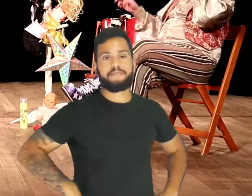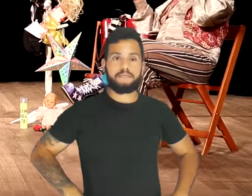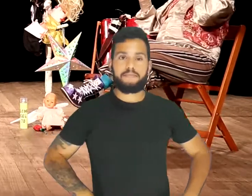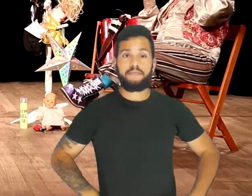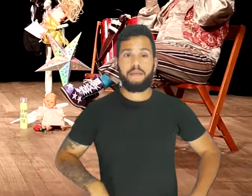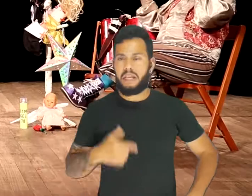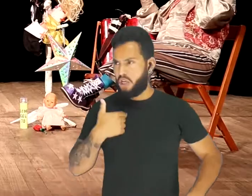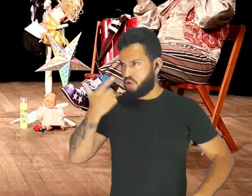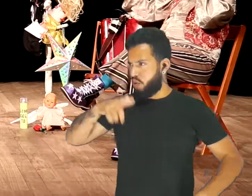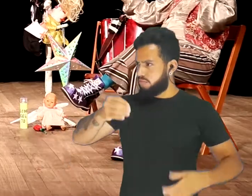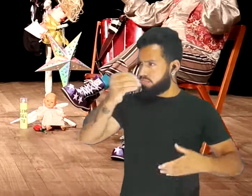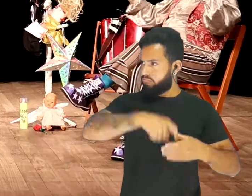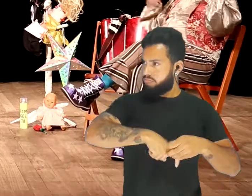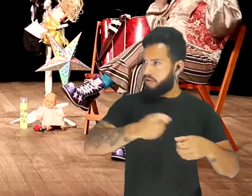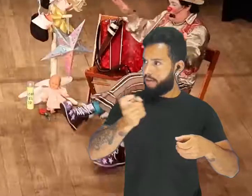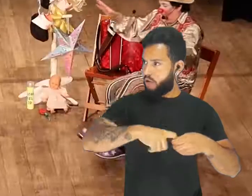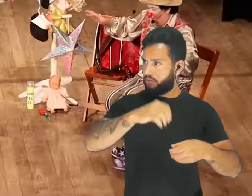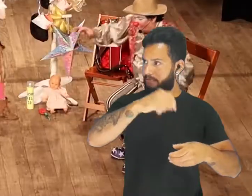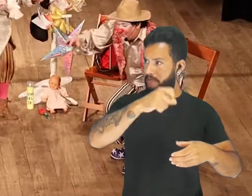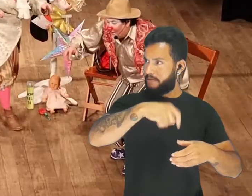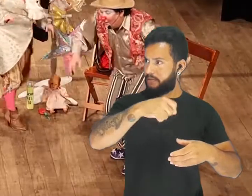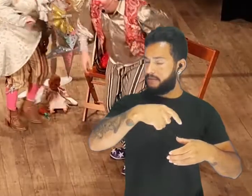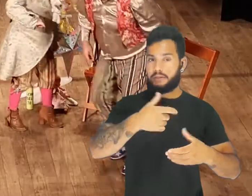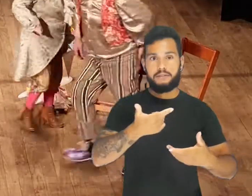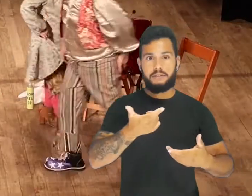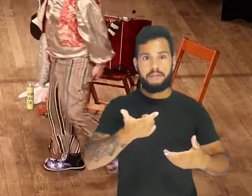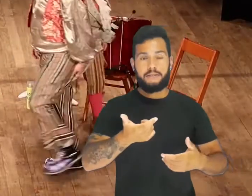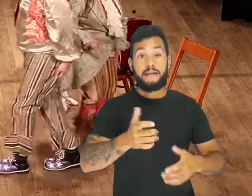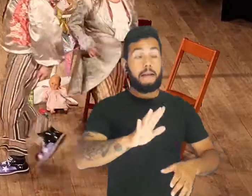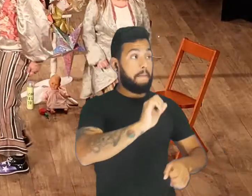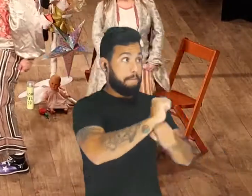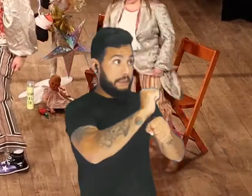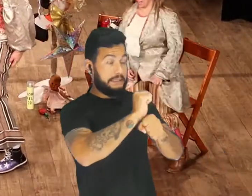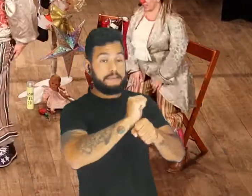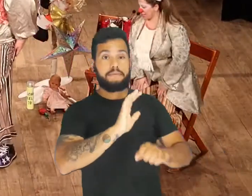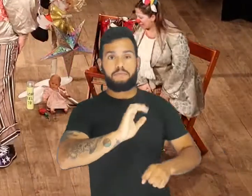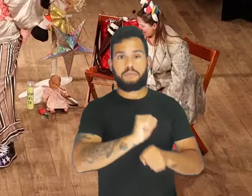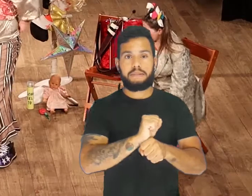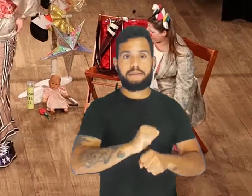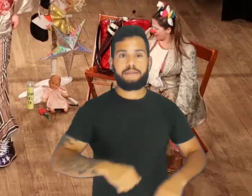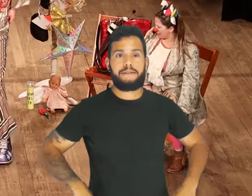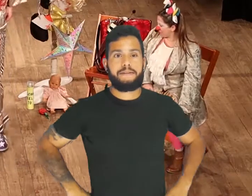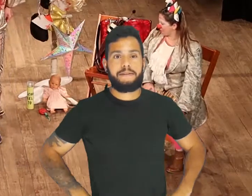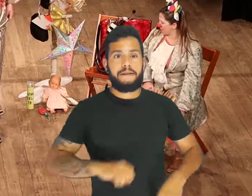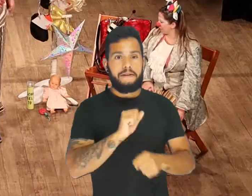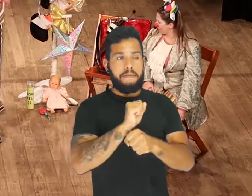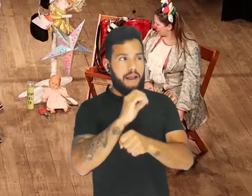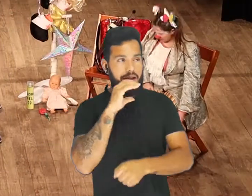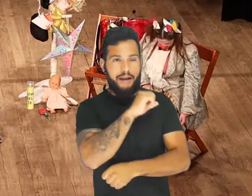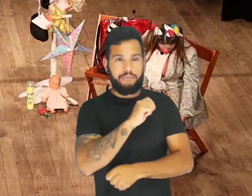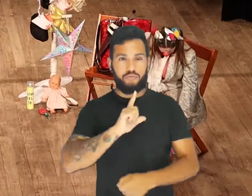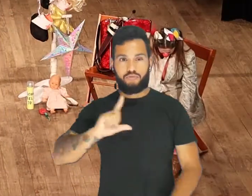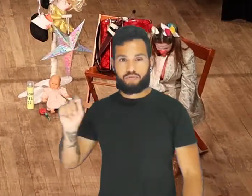Foi boa. Tá, eu vou mais uma. Já foi duas, né? Tá, então são duas para cada um. Eu coloco de volta essas aqui tá, ou tá não? Tá caindo a coisa aqui na... Eu coloco de volta tá ou não? Tá caindo